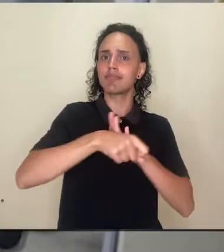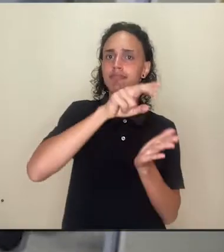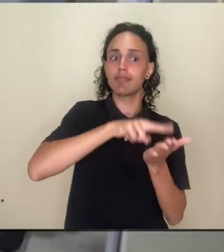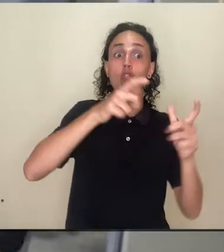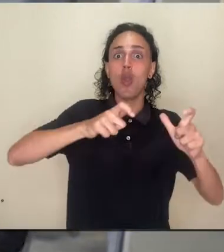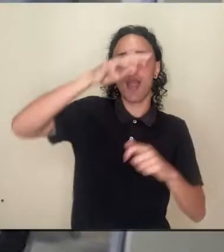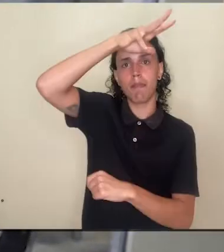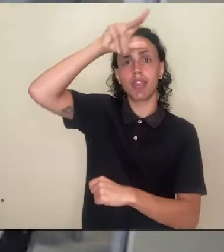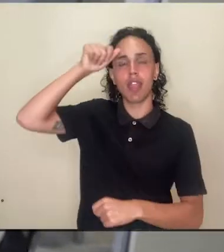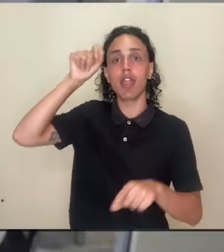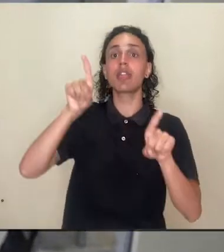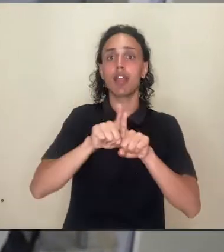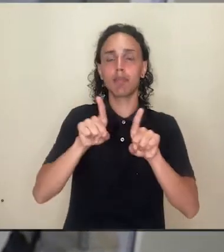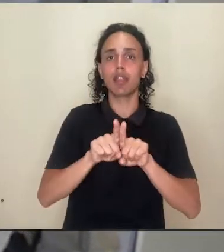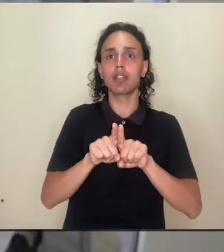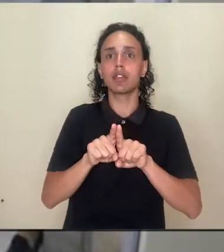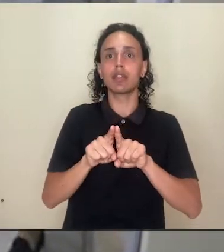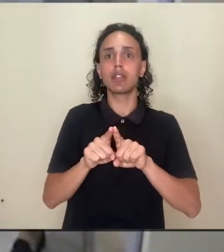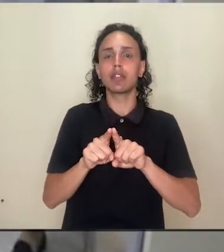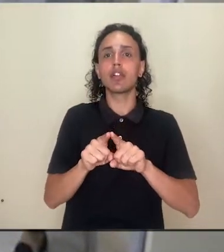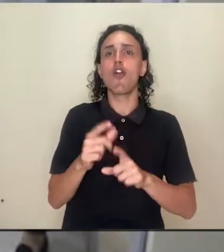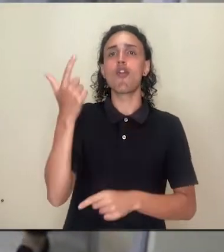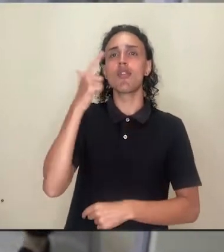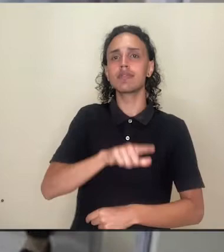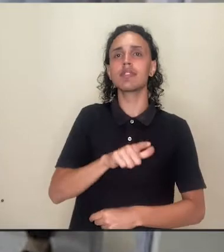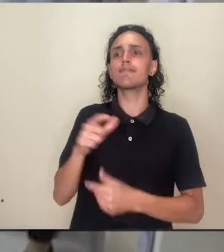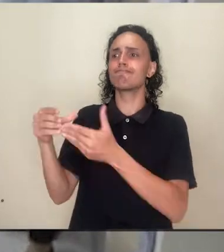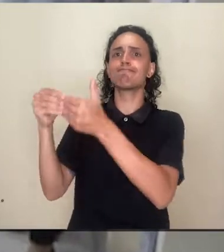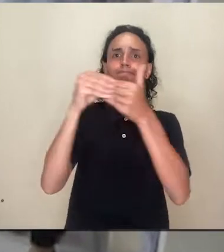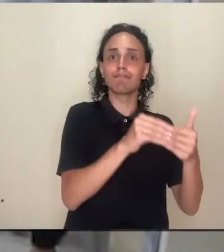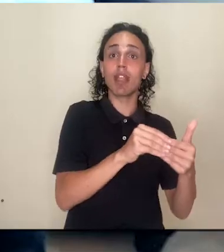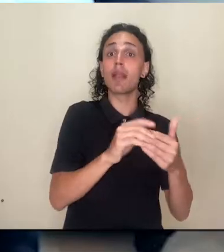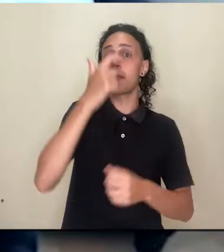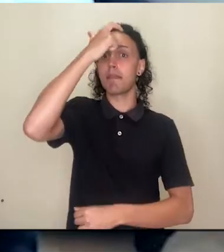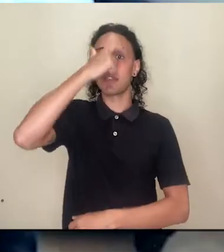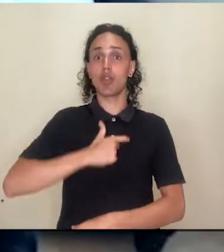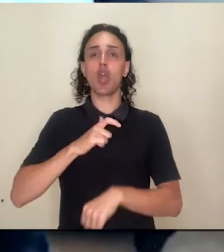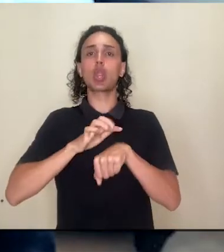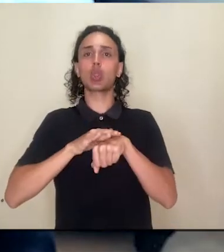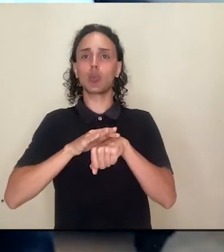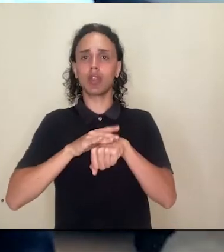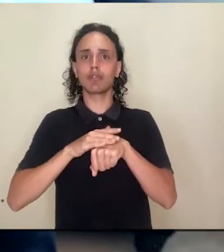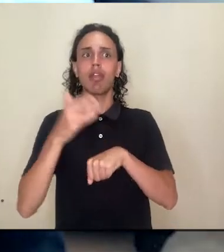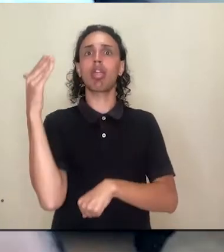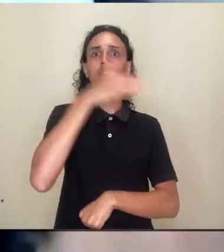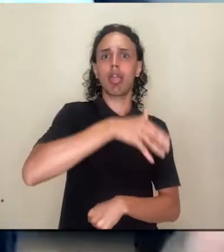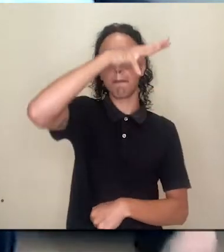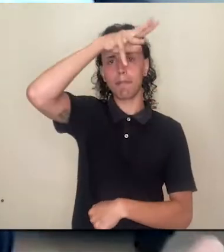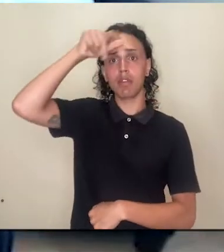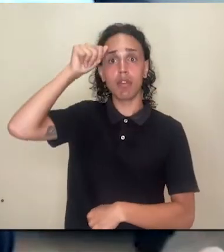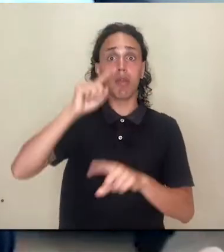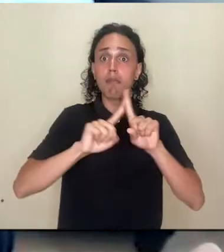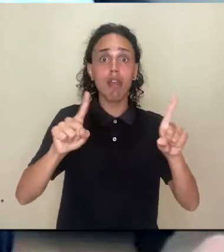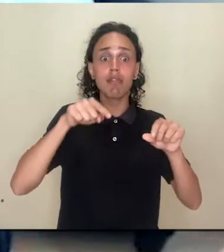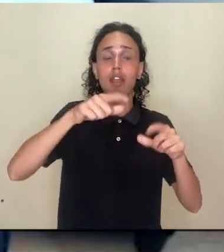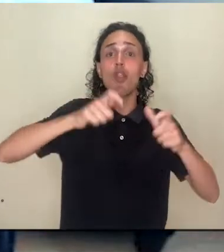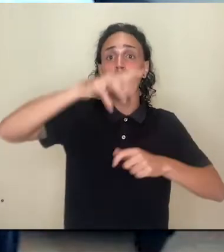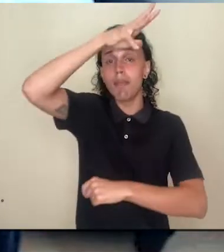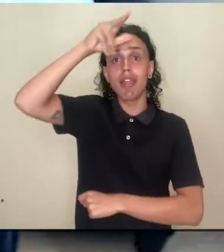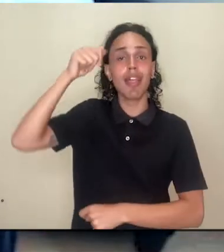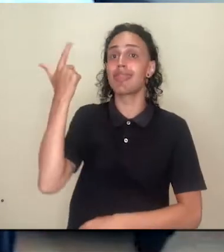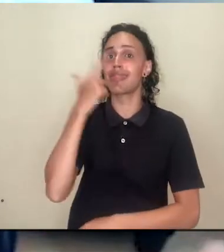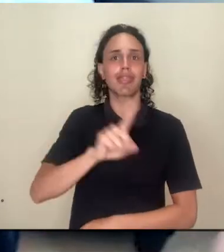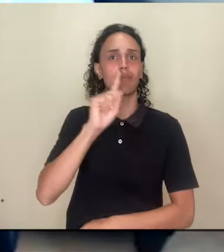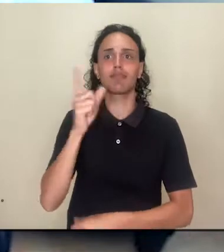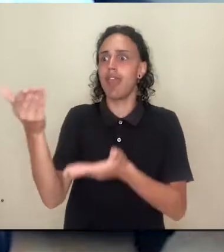da ambulância de Manaus, de ir no município, pegar o doente e trazer para Manaus. Quando Manaus já não consegue nem dar o atendimento para quem